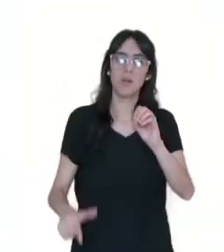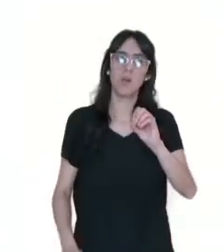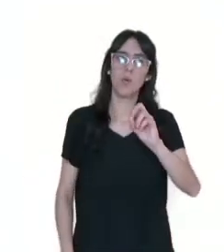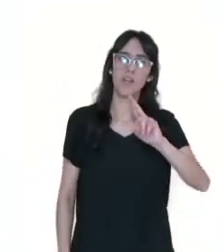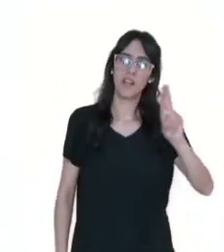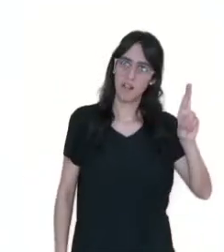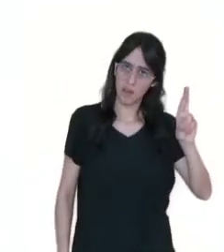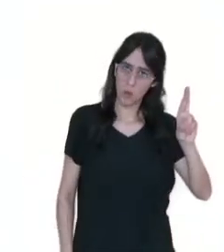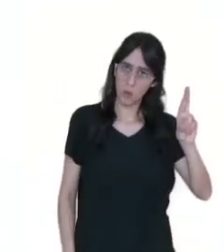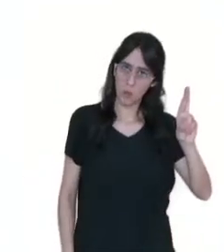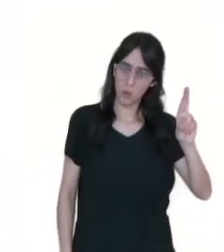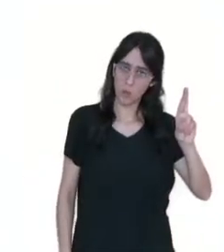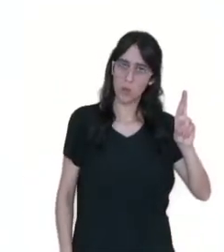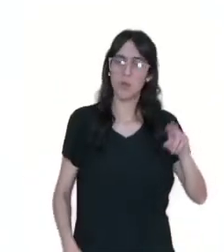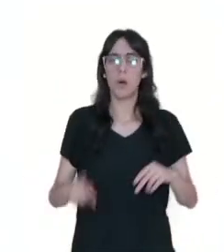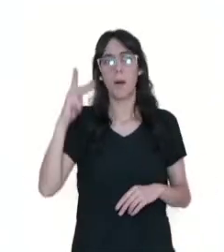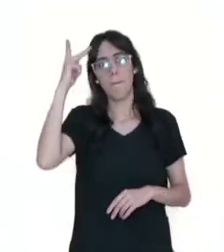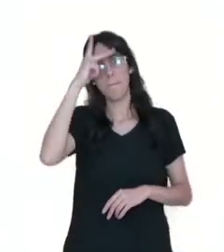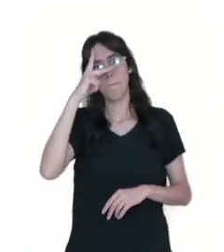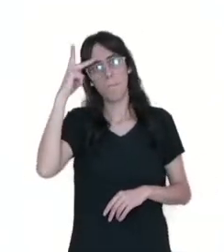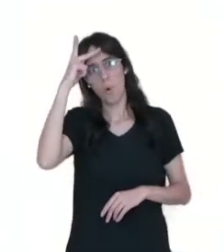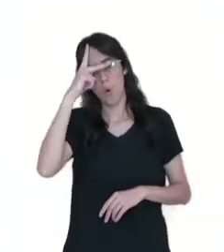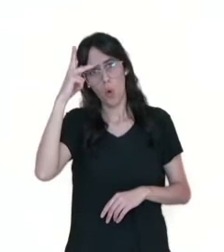Oriental, Polônia,